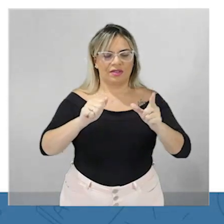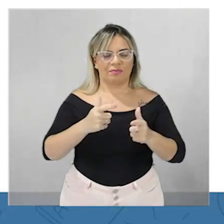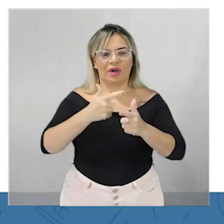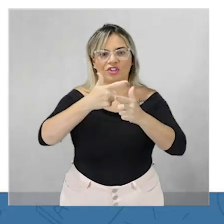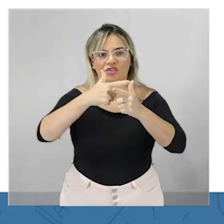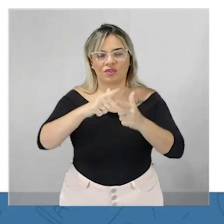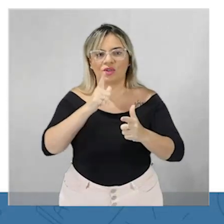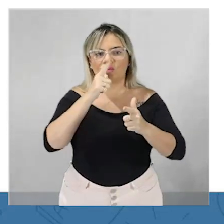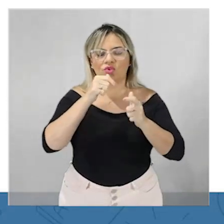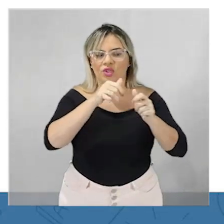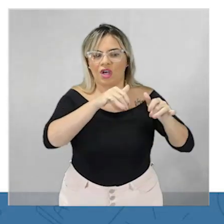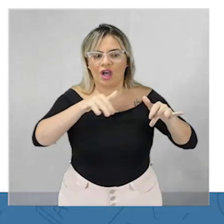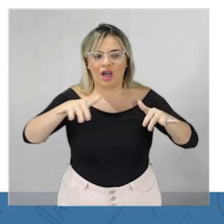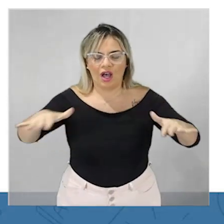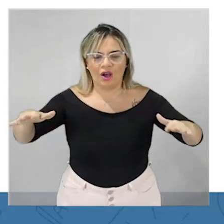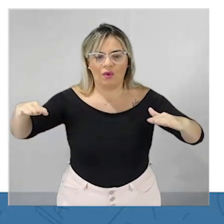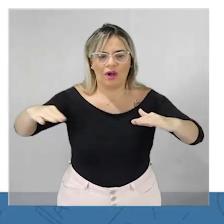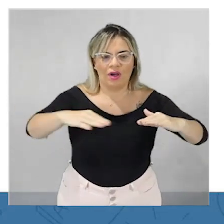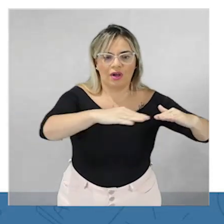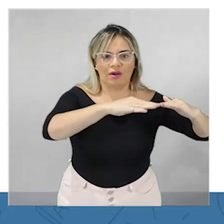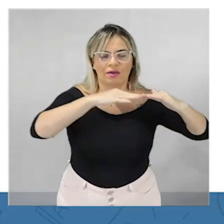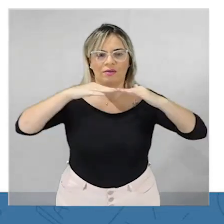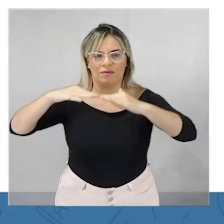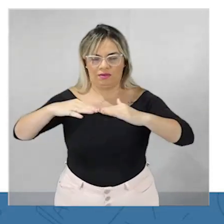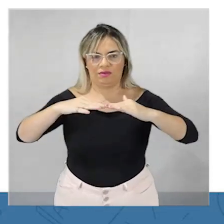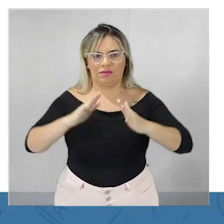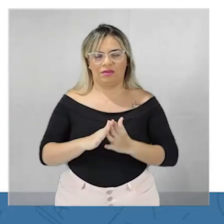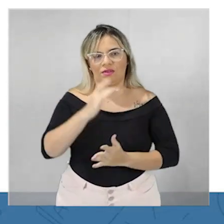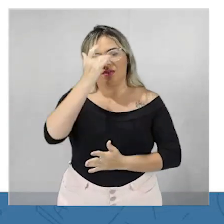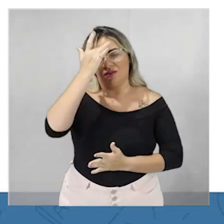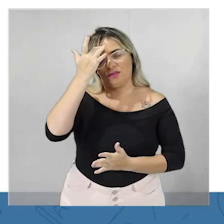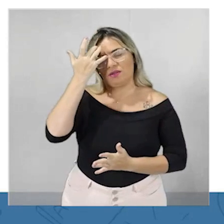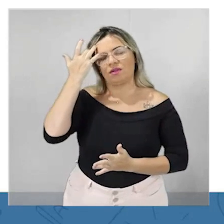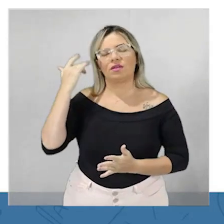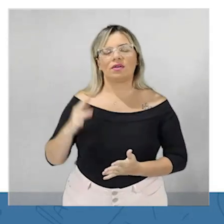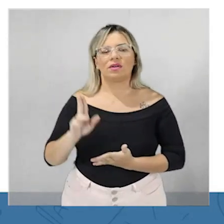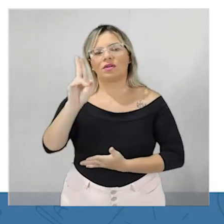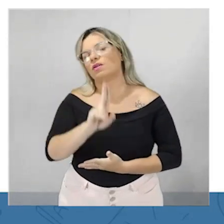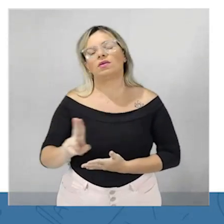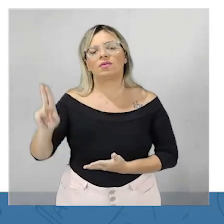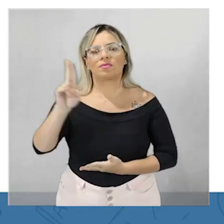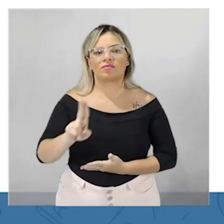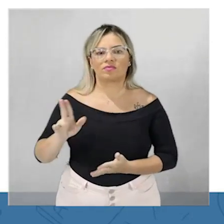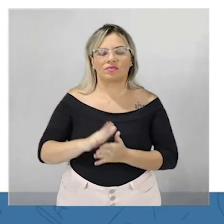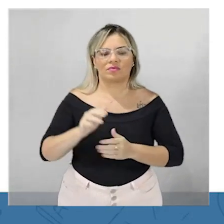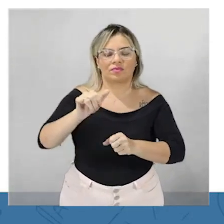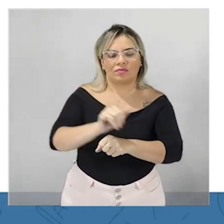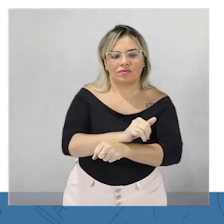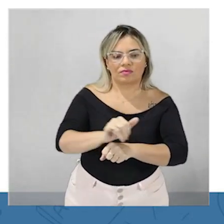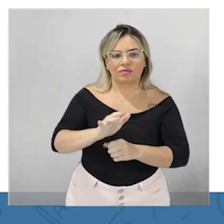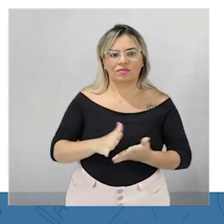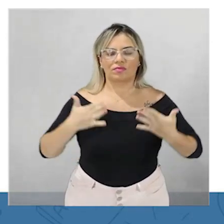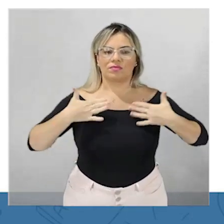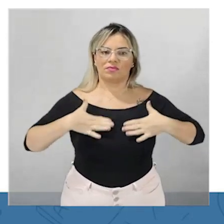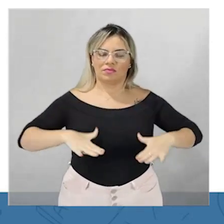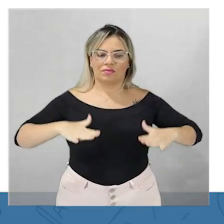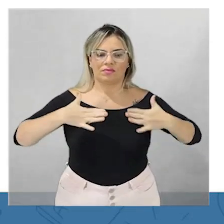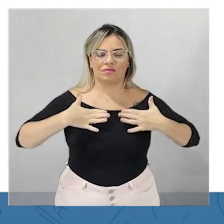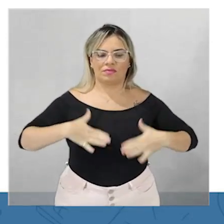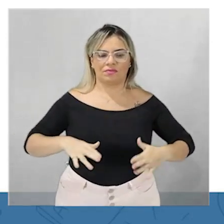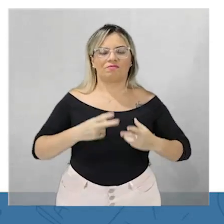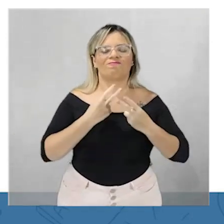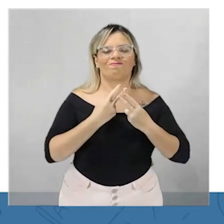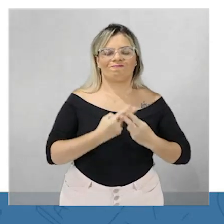uma distribuição mais justa. Tu tá vendo como fica fácil responder essas questões utilizando essas estratégias e tendo calma, paciência, né,